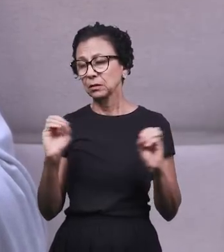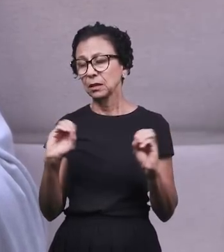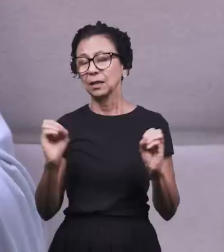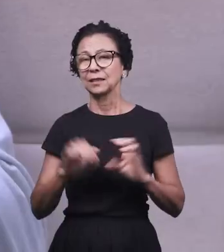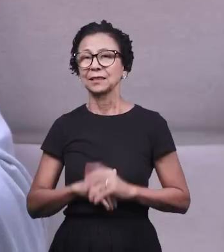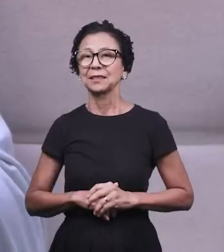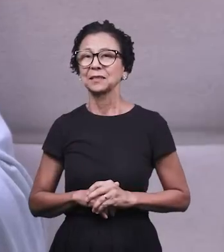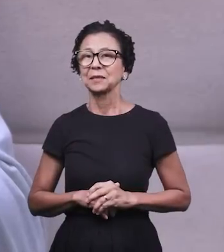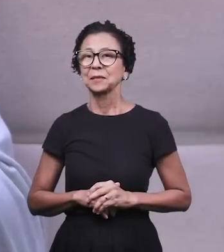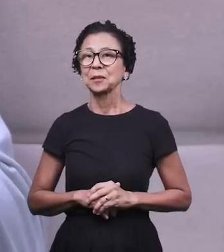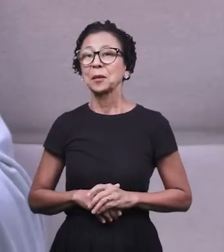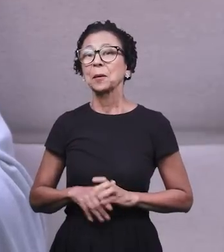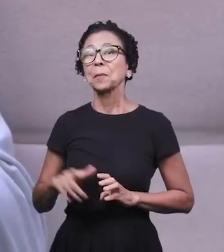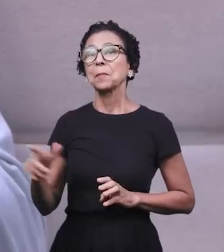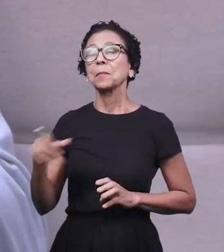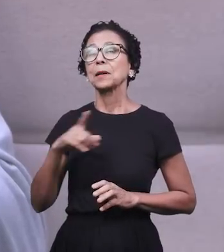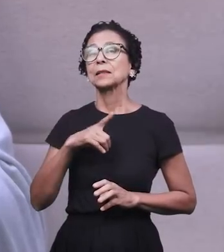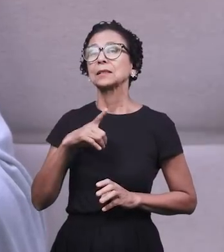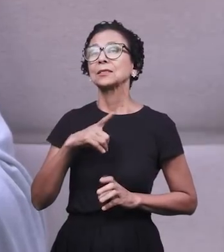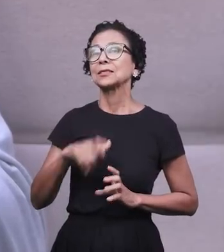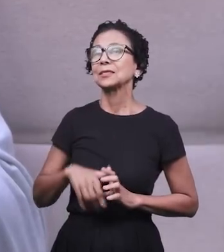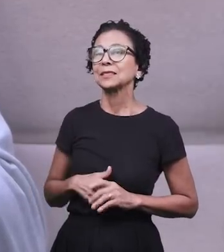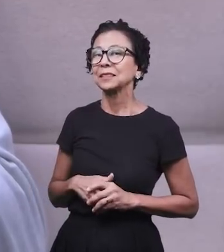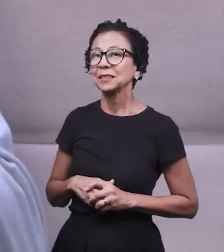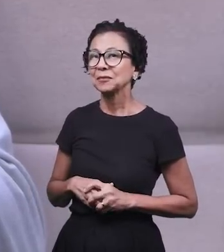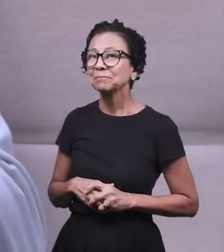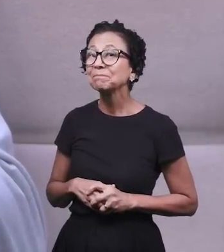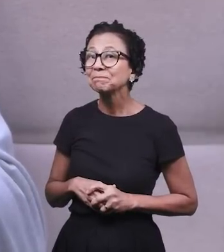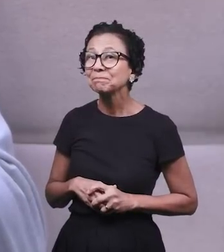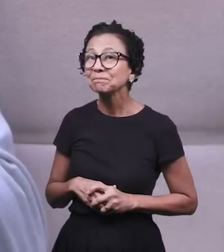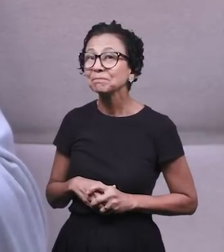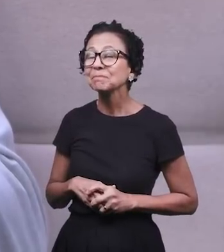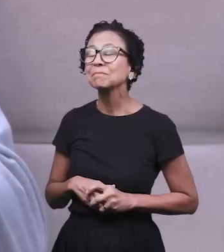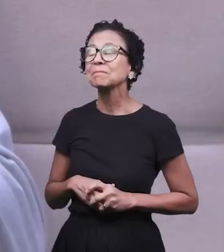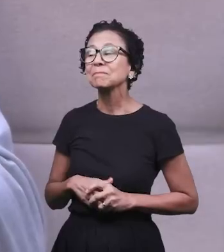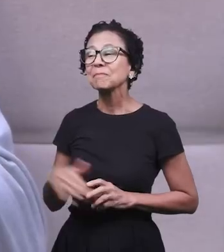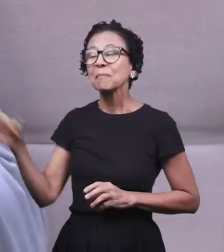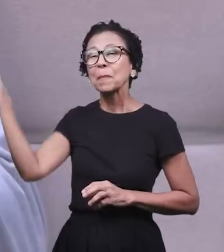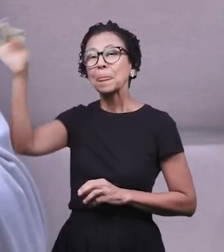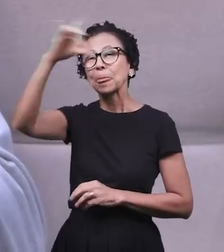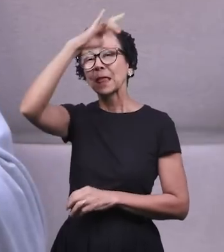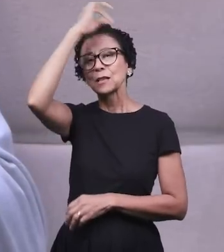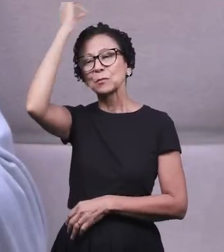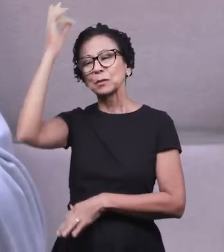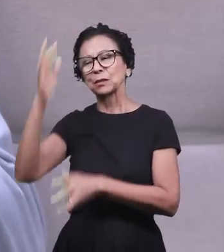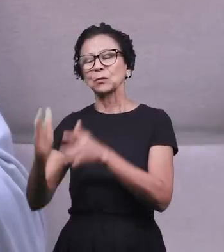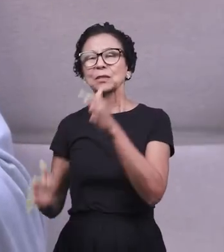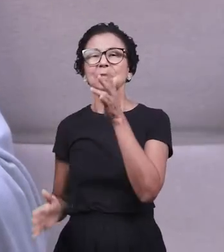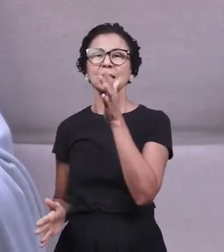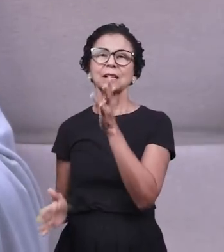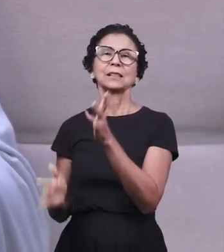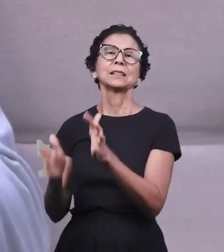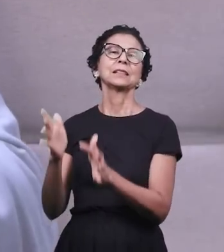que só Deus pode dar. Amém. Glória a Jesus. Era uma igreja cheia do Espírito.